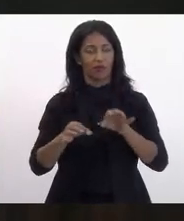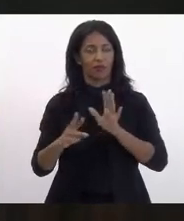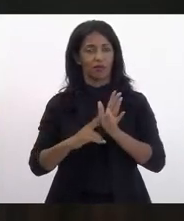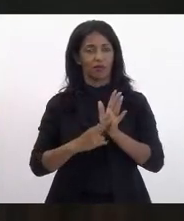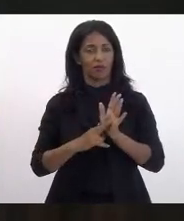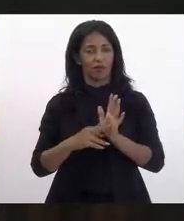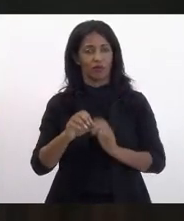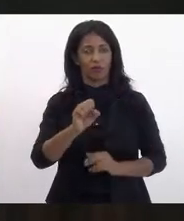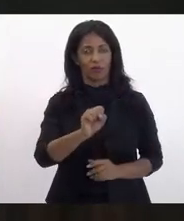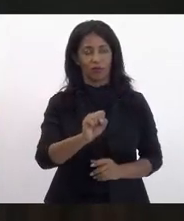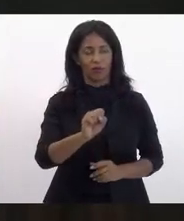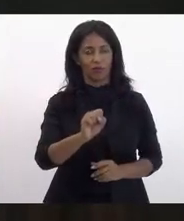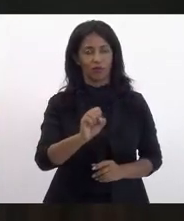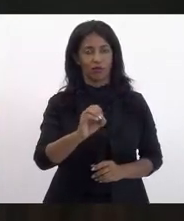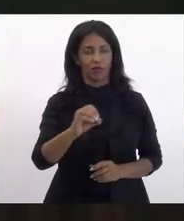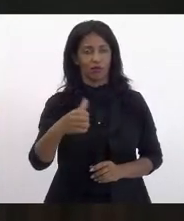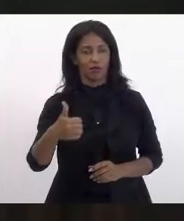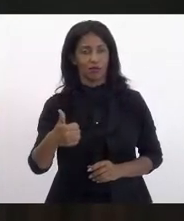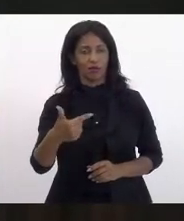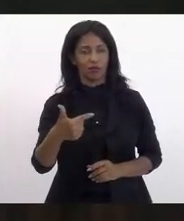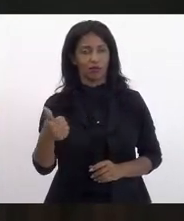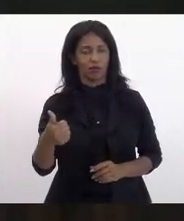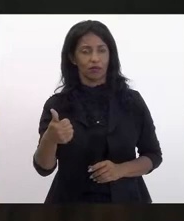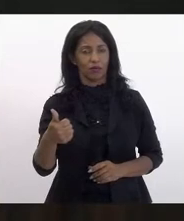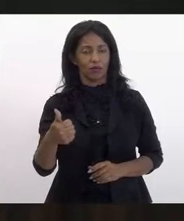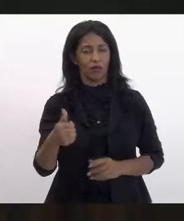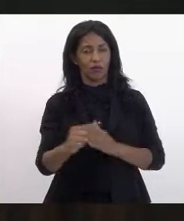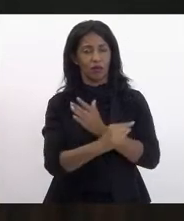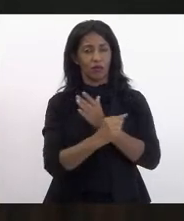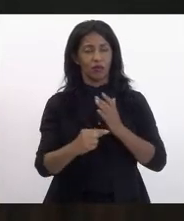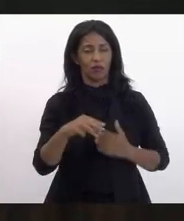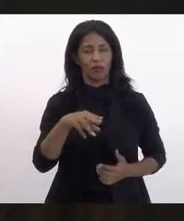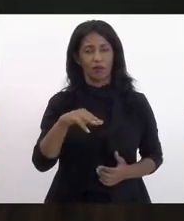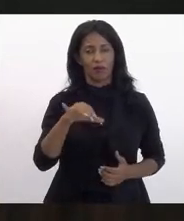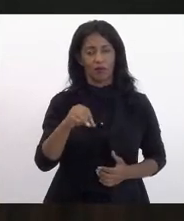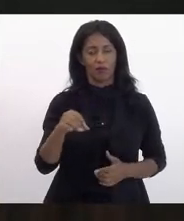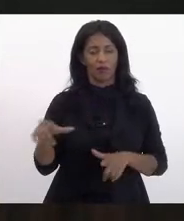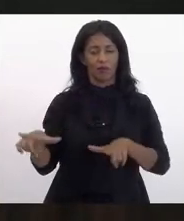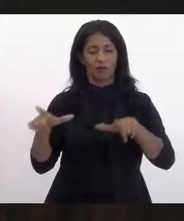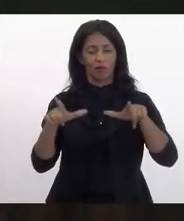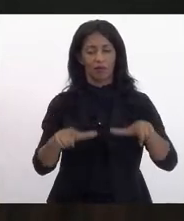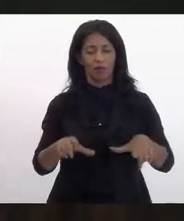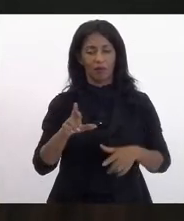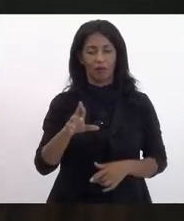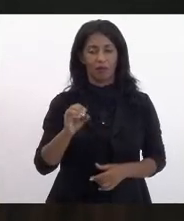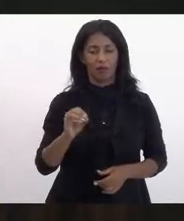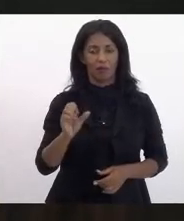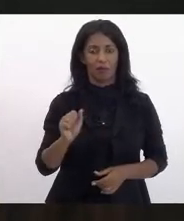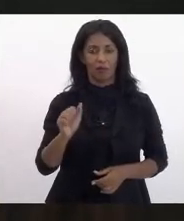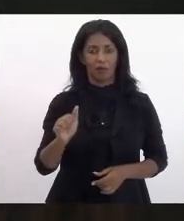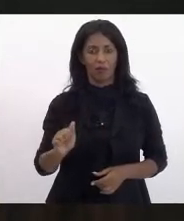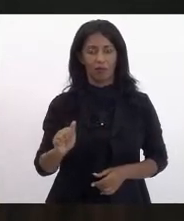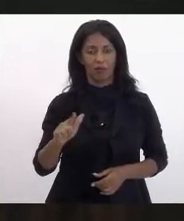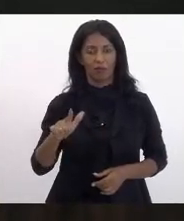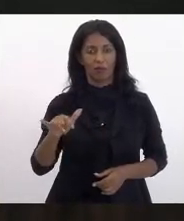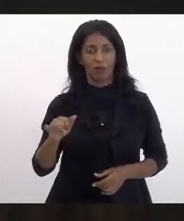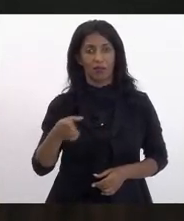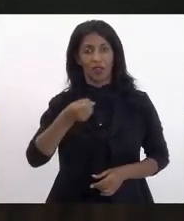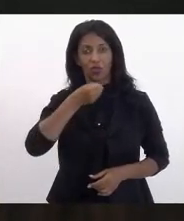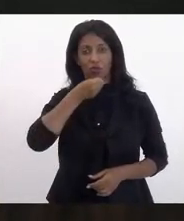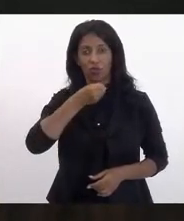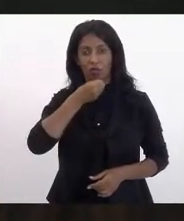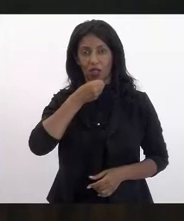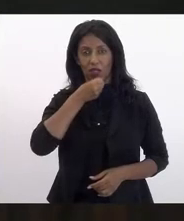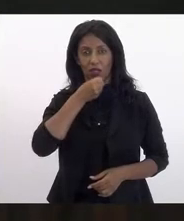resolução número 801/2021, de autoria do deputado Marcos Abraão, que concede o diploma ao Rosa Lima Sobrinho, escritor e jornalista, senhor